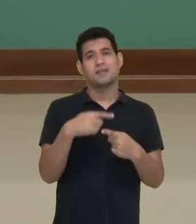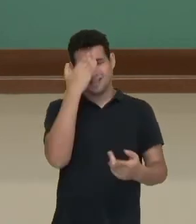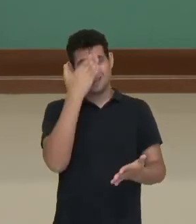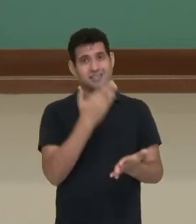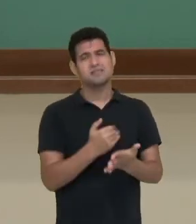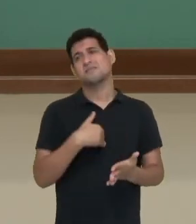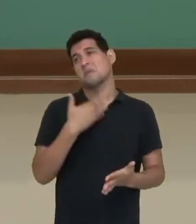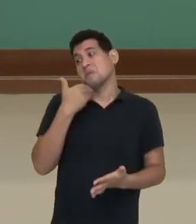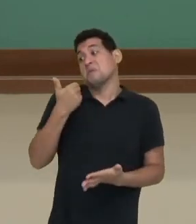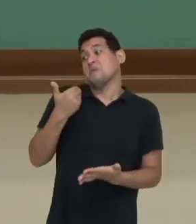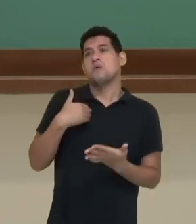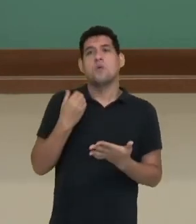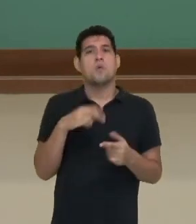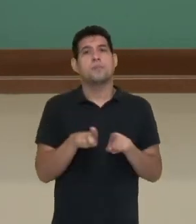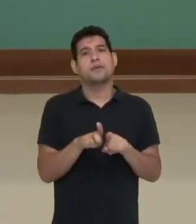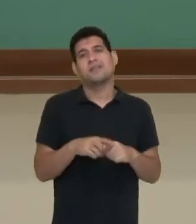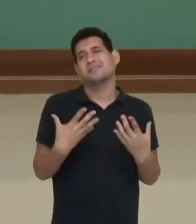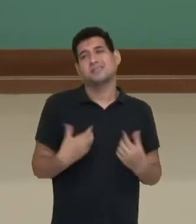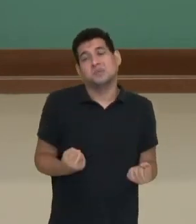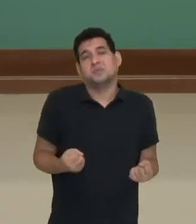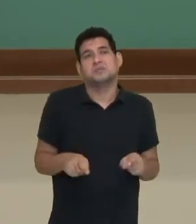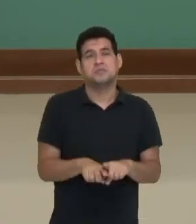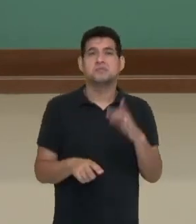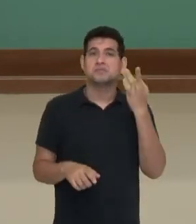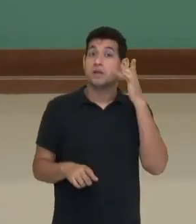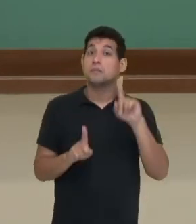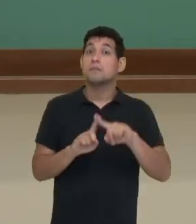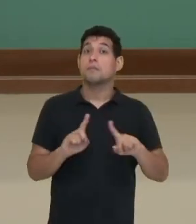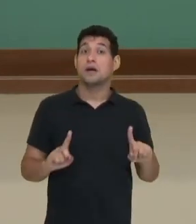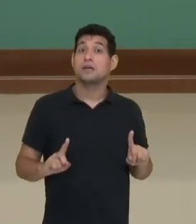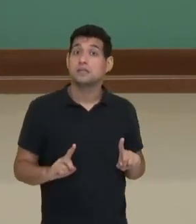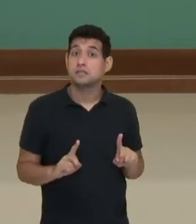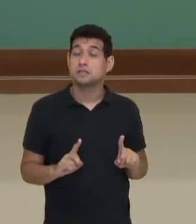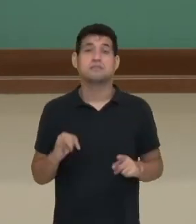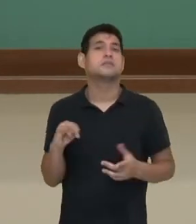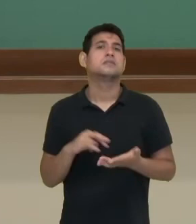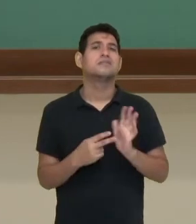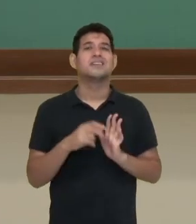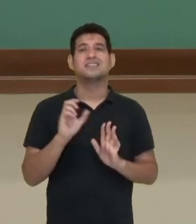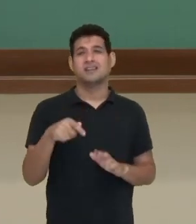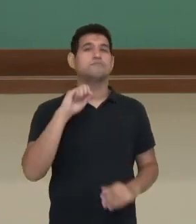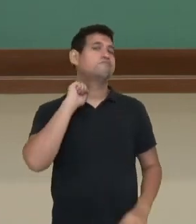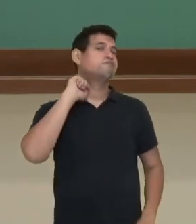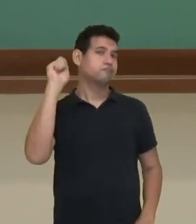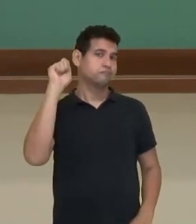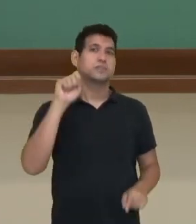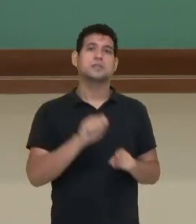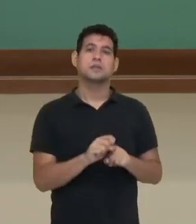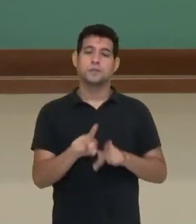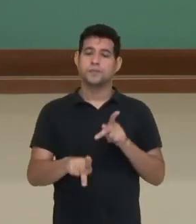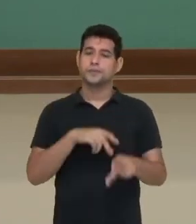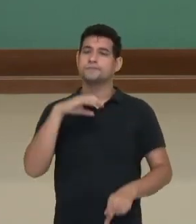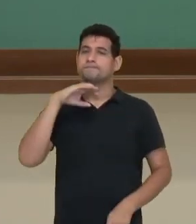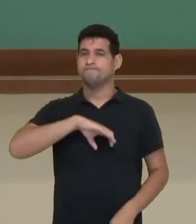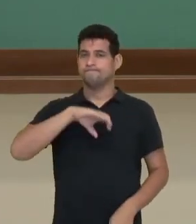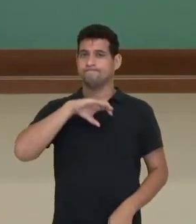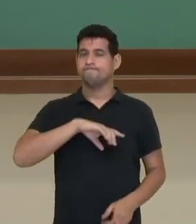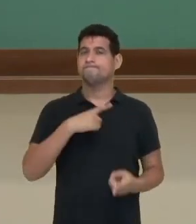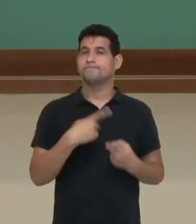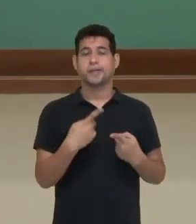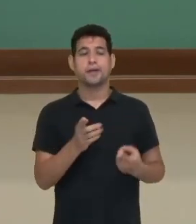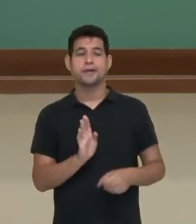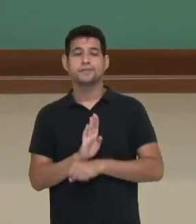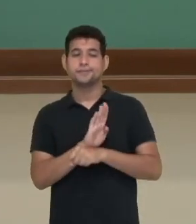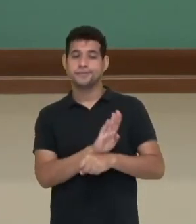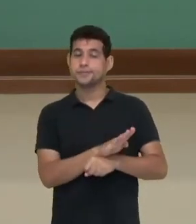seria melhor ou por conveniência, né? O fato é que ele foi executado pelos portugueses por ter apoiado